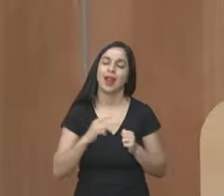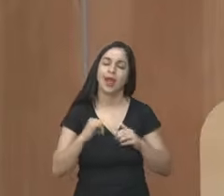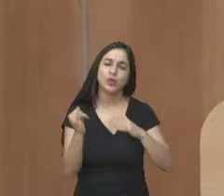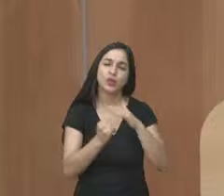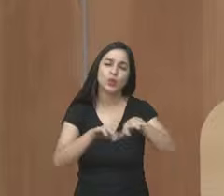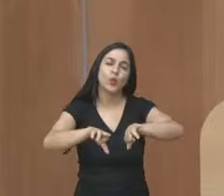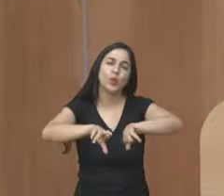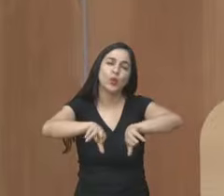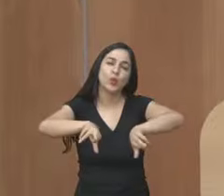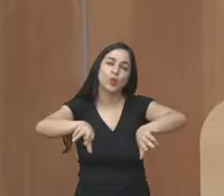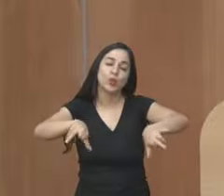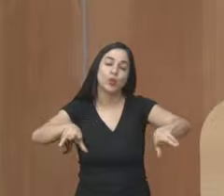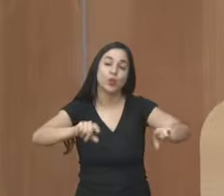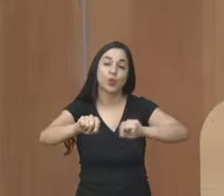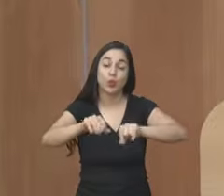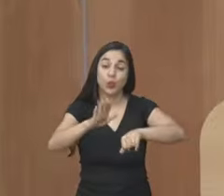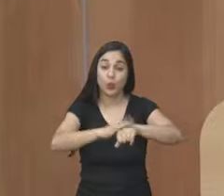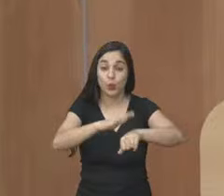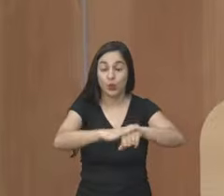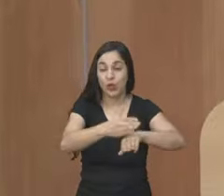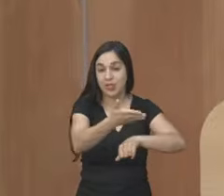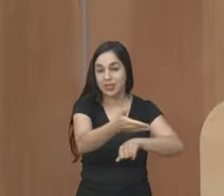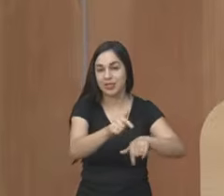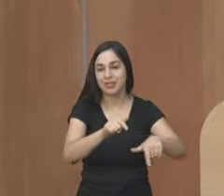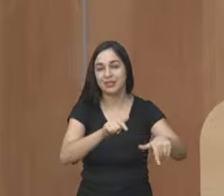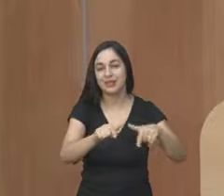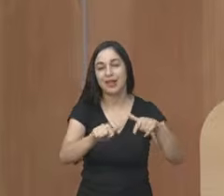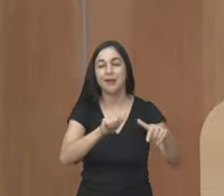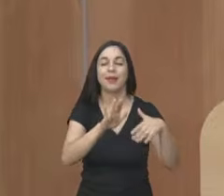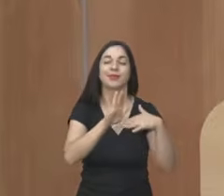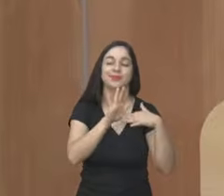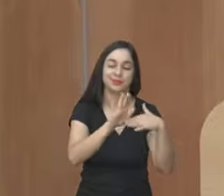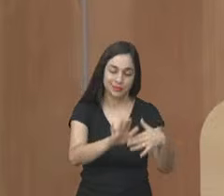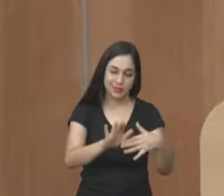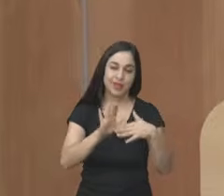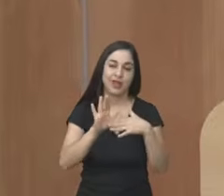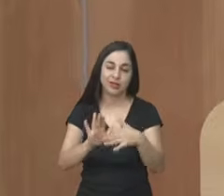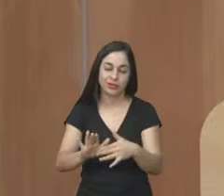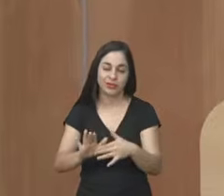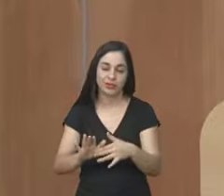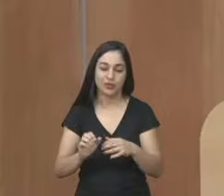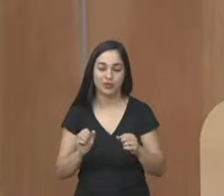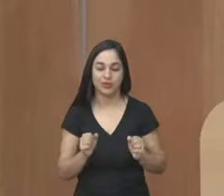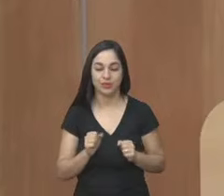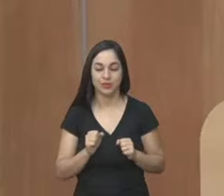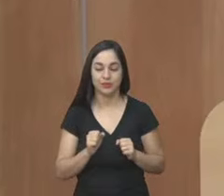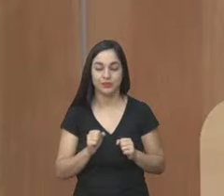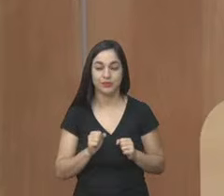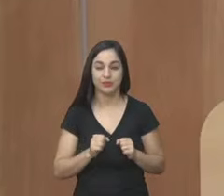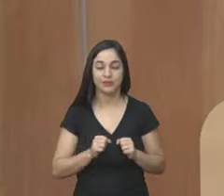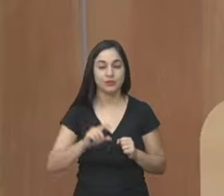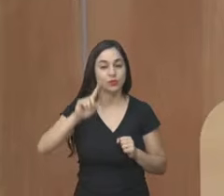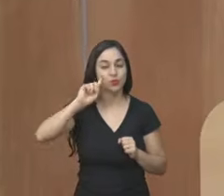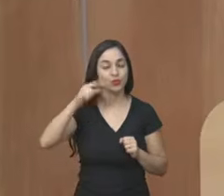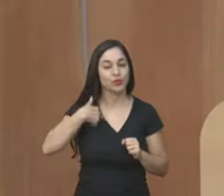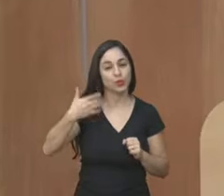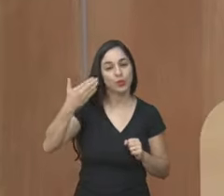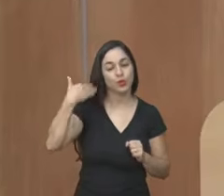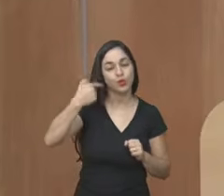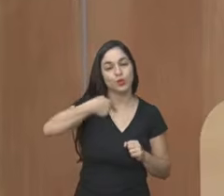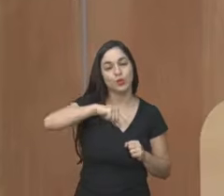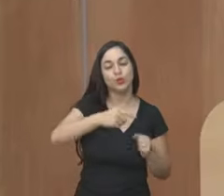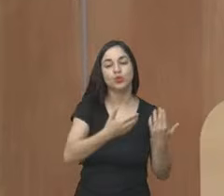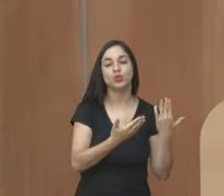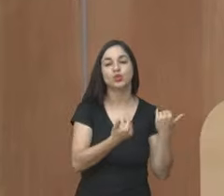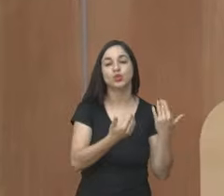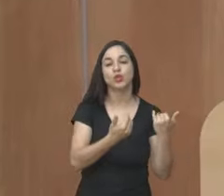instituições que fazem esse trabalho de estender a mão. Eu fui buscar um jovem no meio da rua,